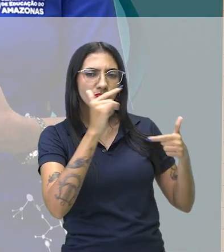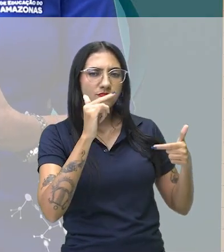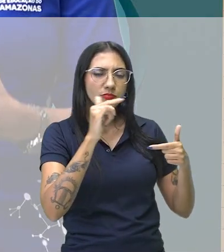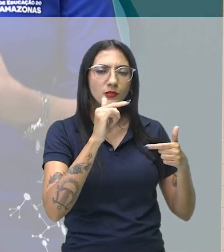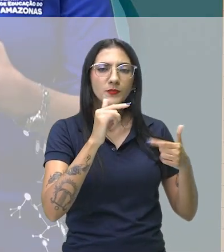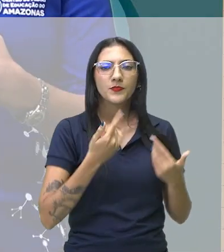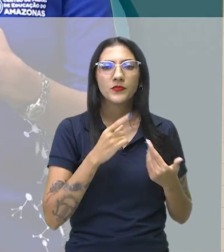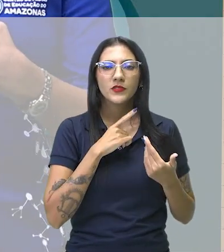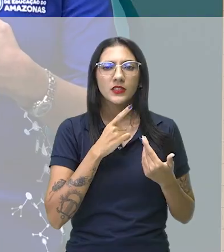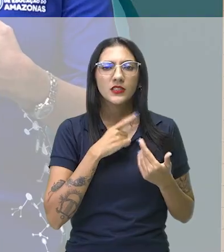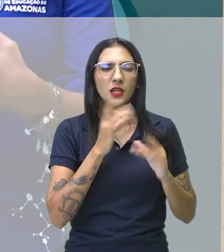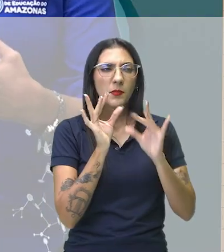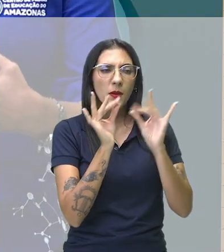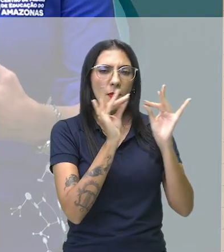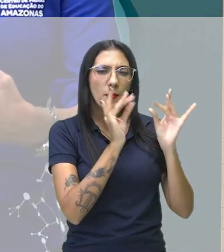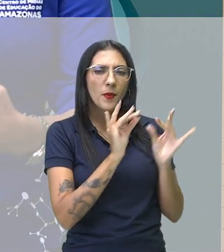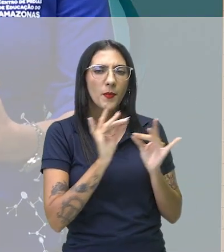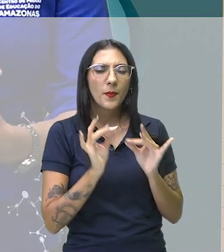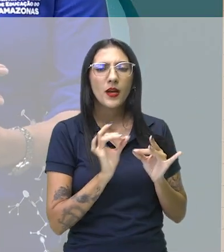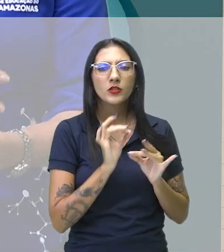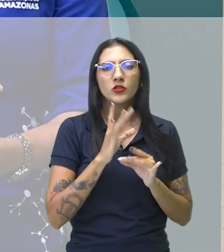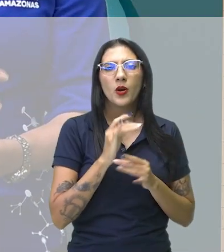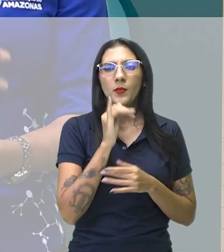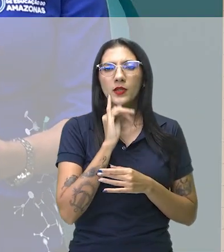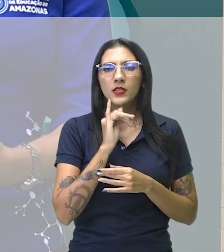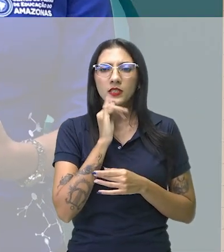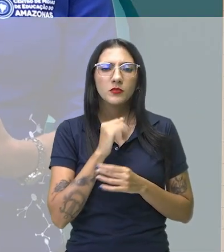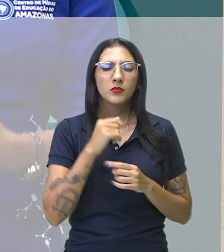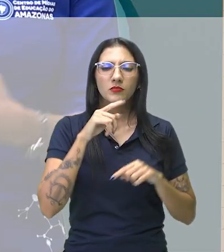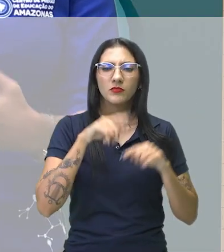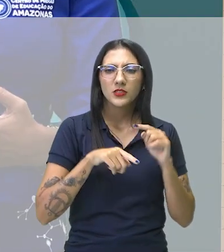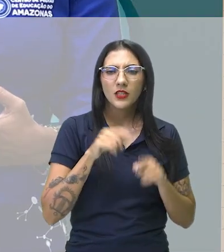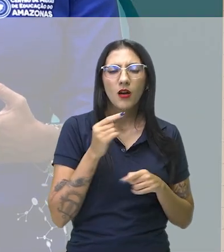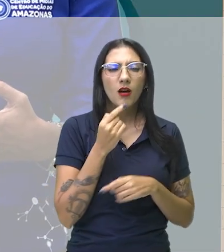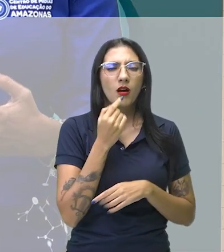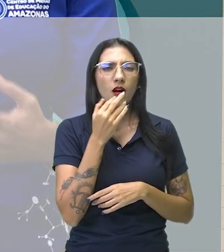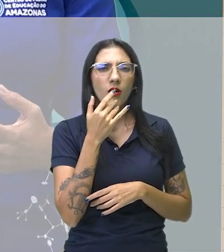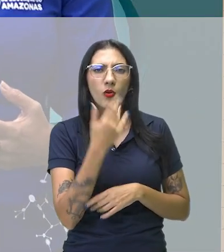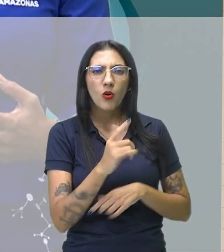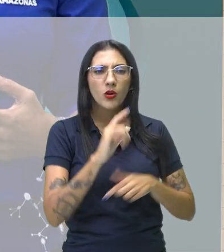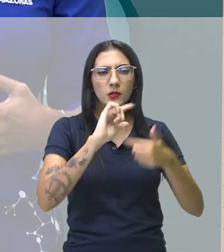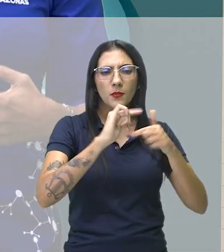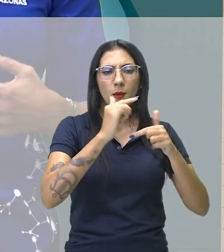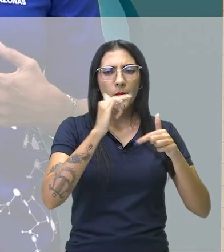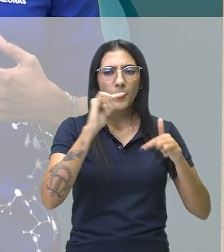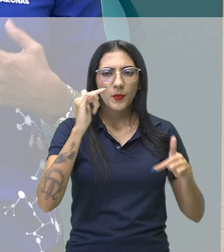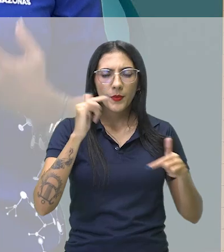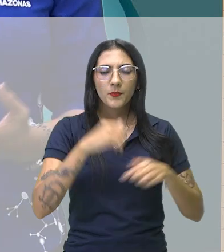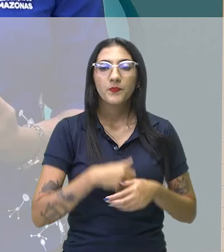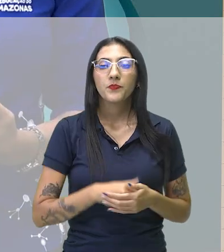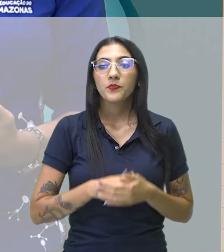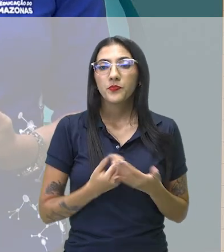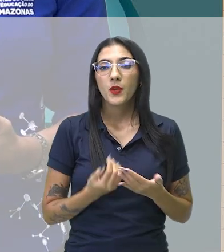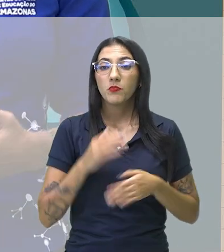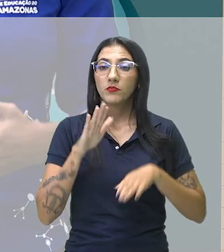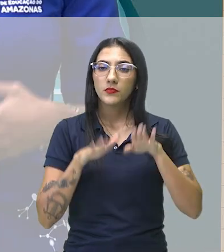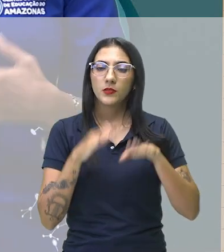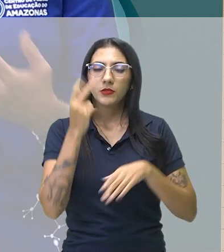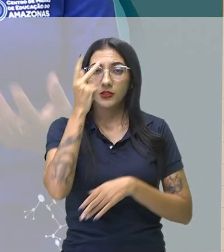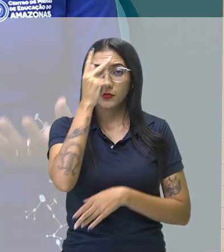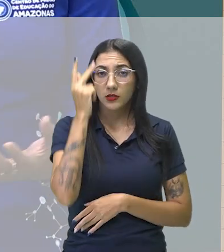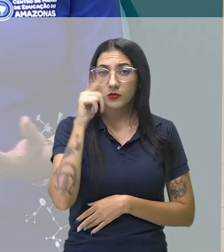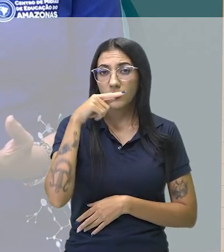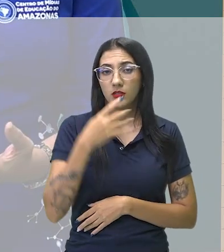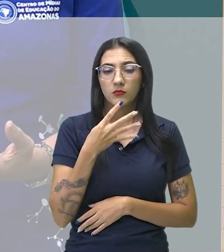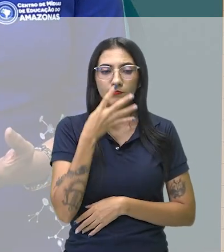seja, quando tem aquela obra que tem só formas e cores. Então, o apreciador, ele